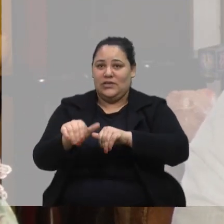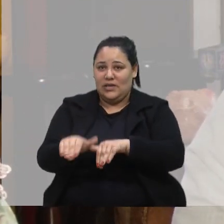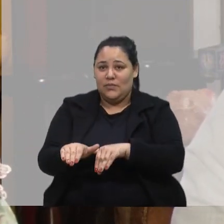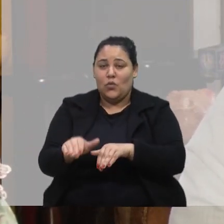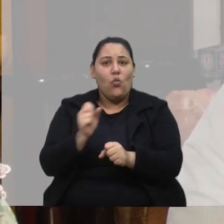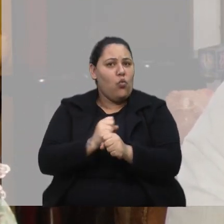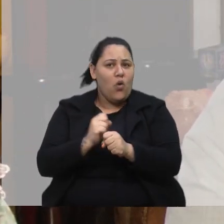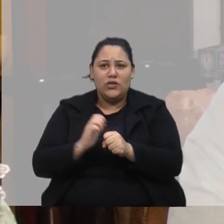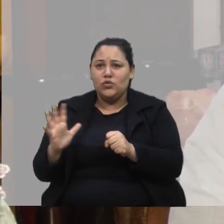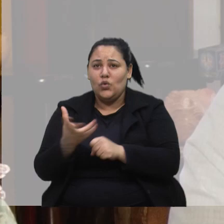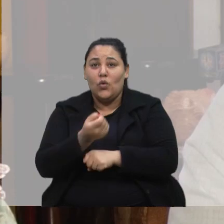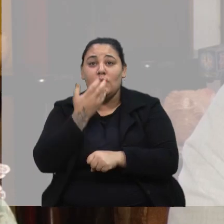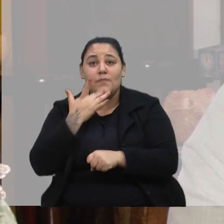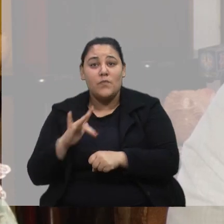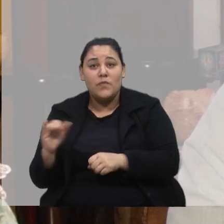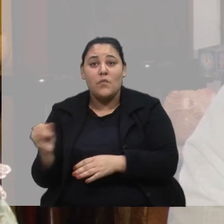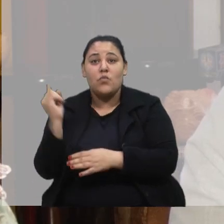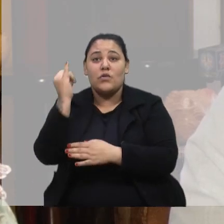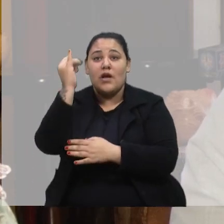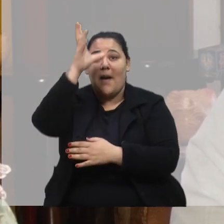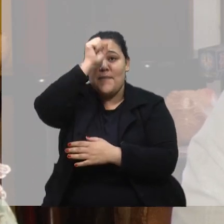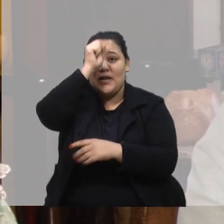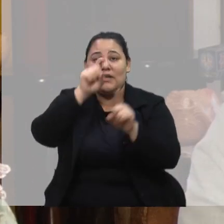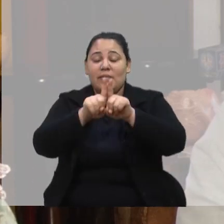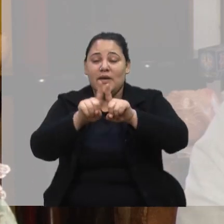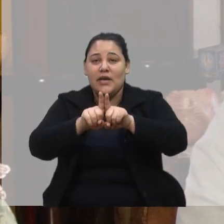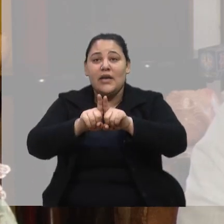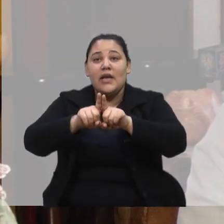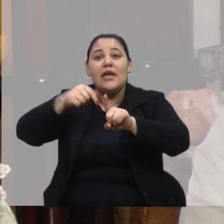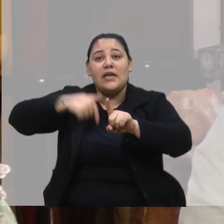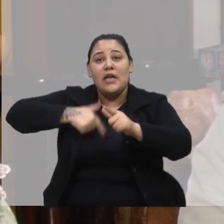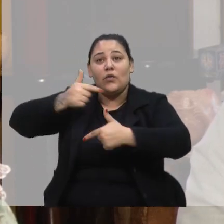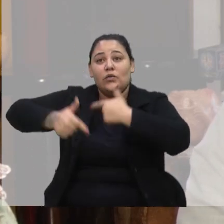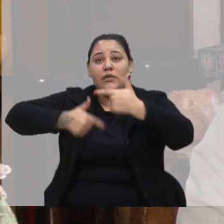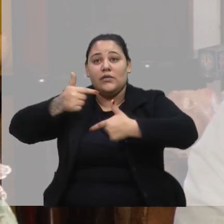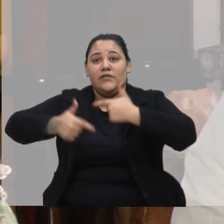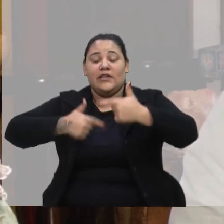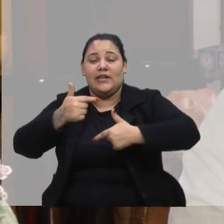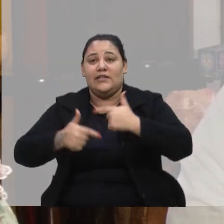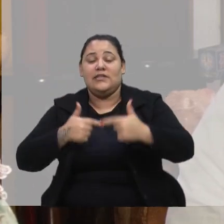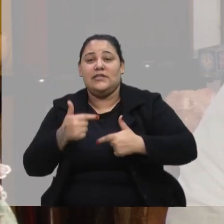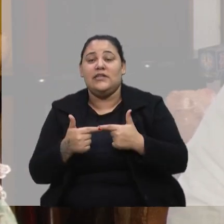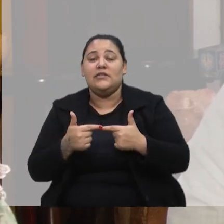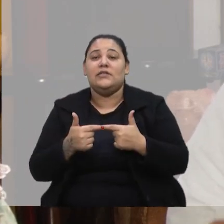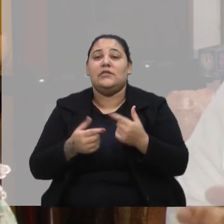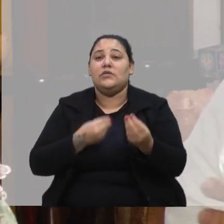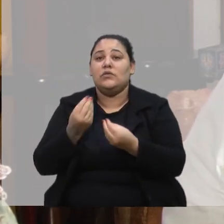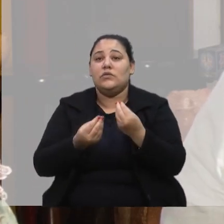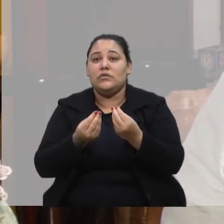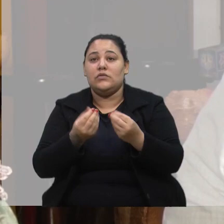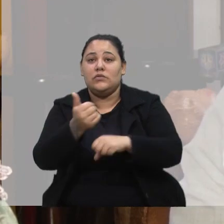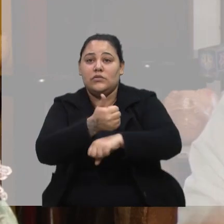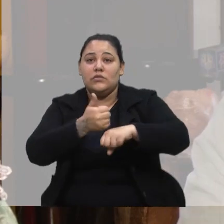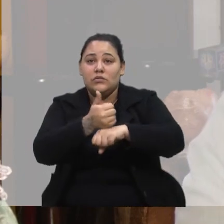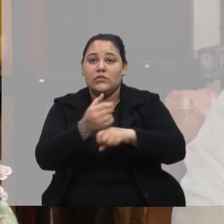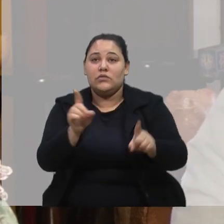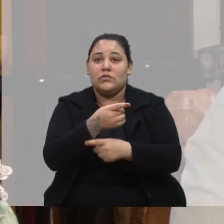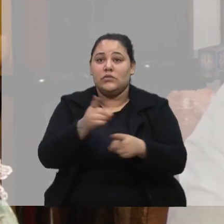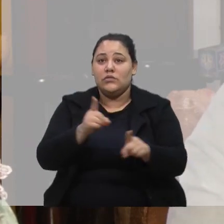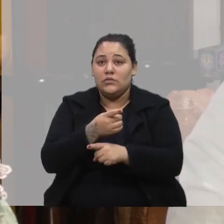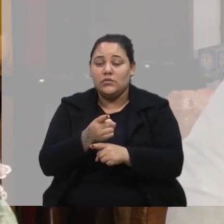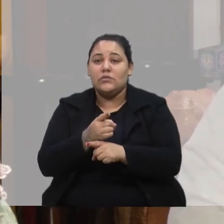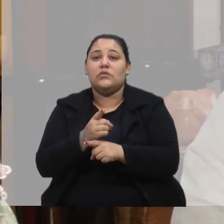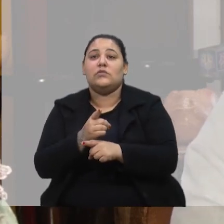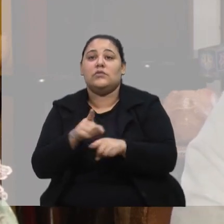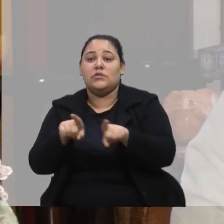essas coisas. E atuo também como músico de invernadas artísticas de CTG. Então, toco para as invernadas aqui da nossa